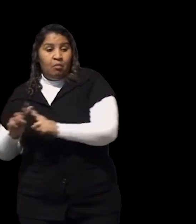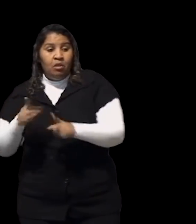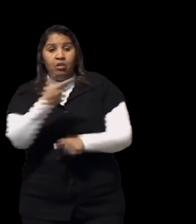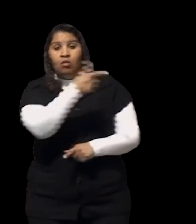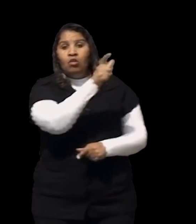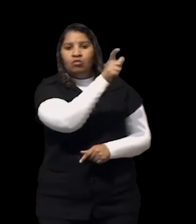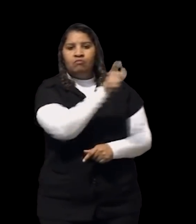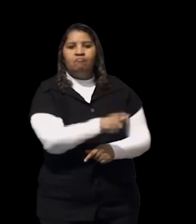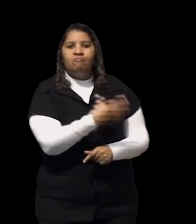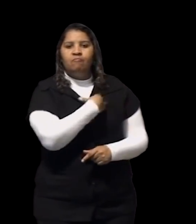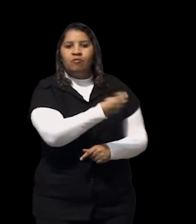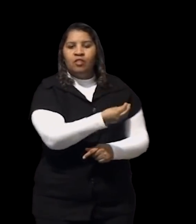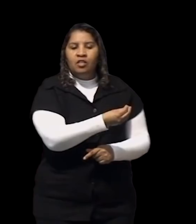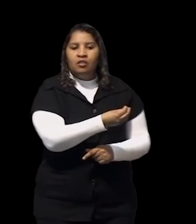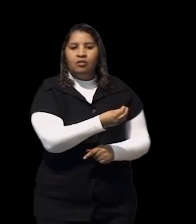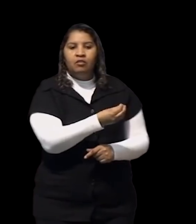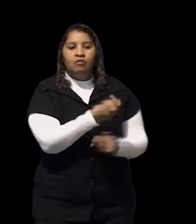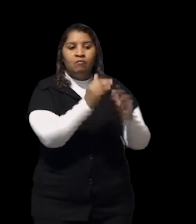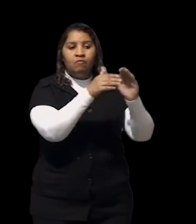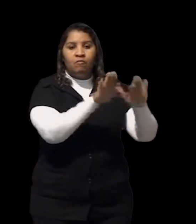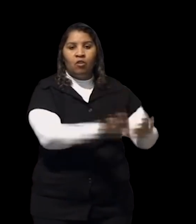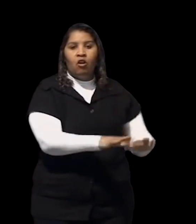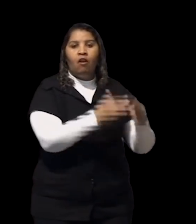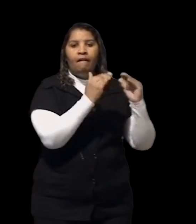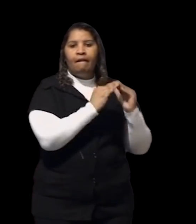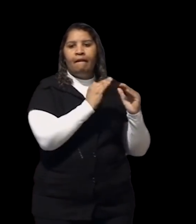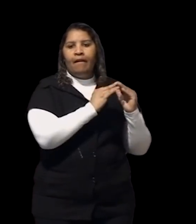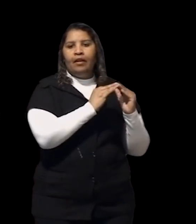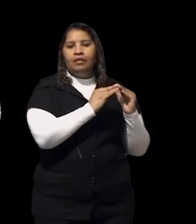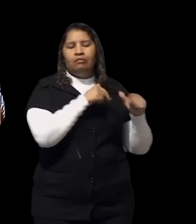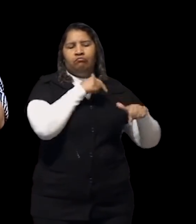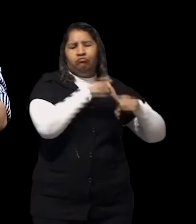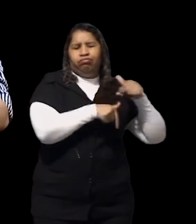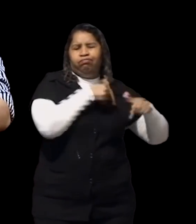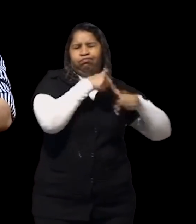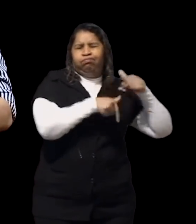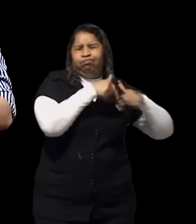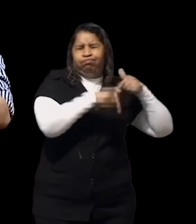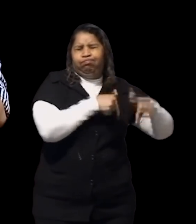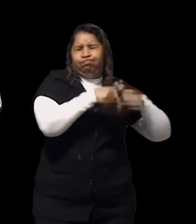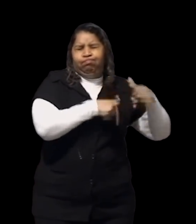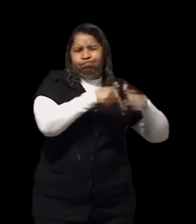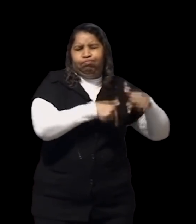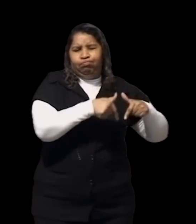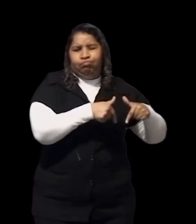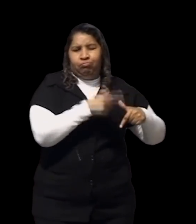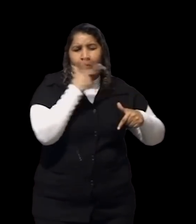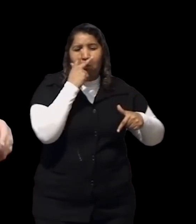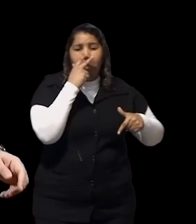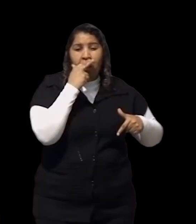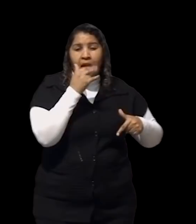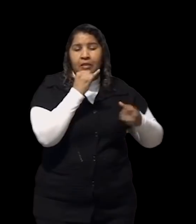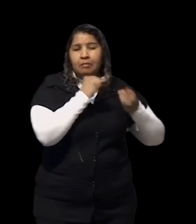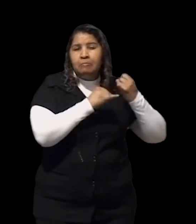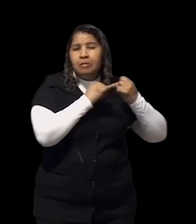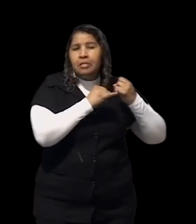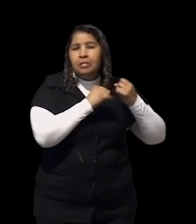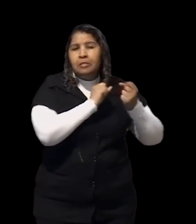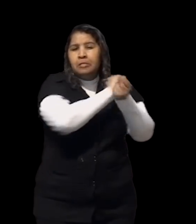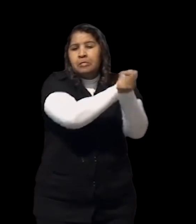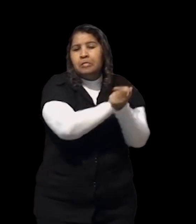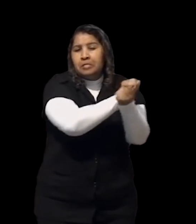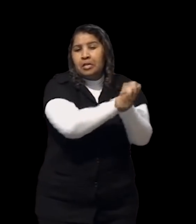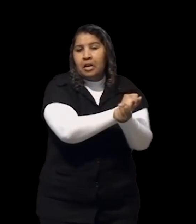em casa e ele trabalha como escravo eu tenho trabalhado para ti como escravo sou nunca me deu nem um cabrito